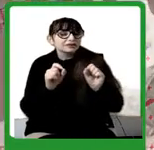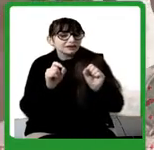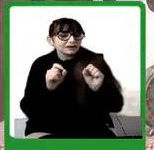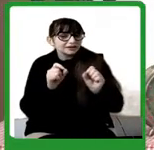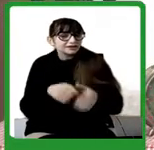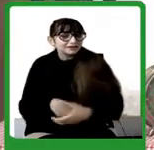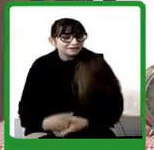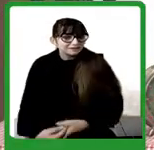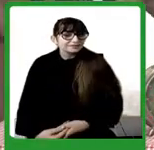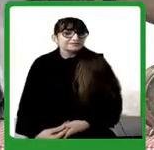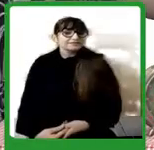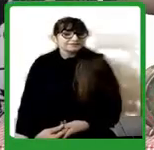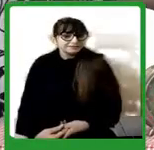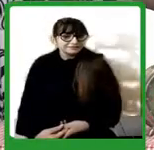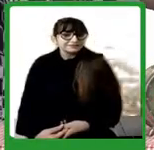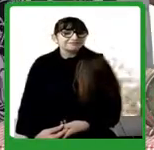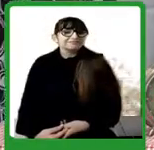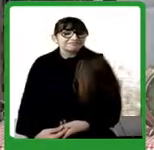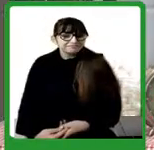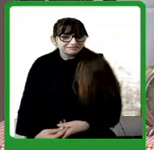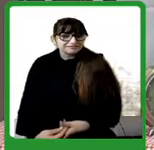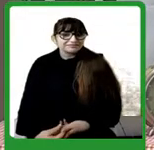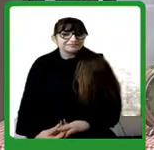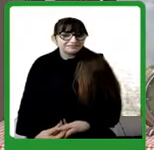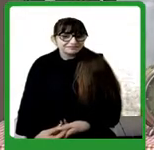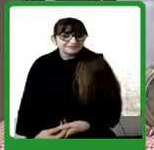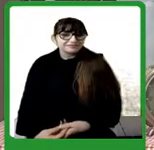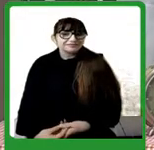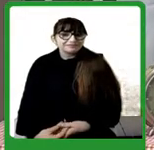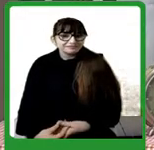especial. Valeu. Aí o cabelinho, tchau. Gordinho.